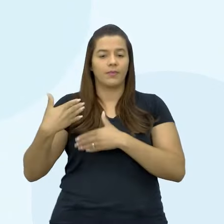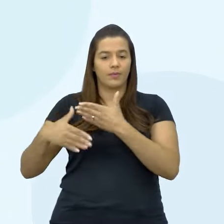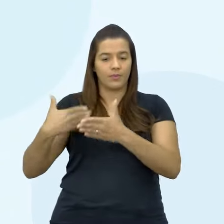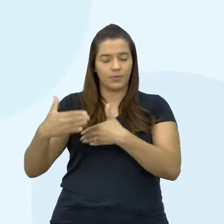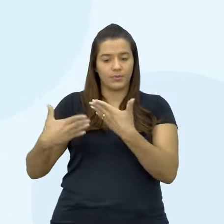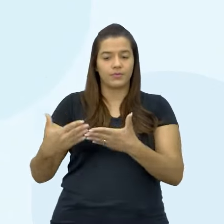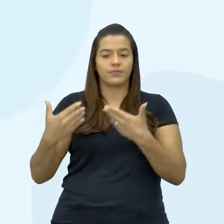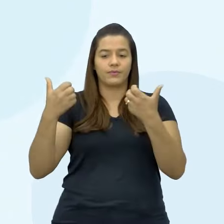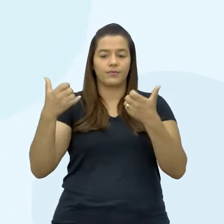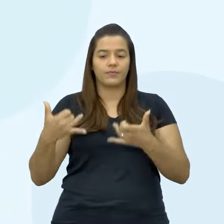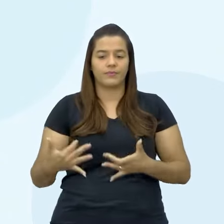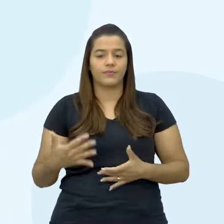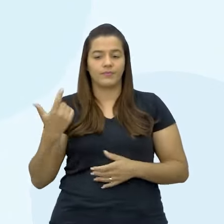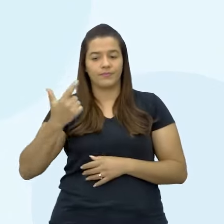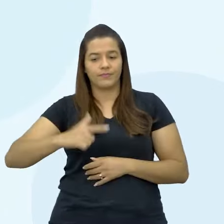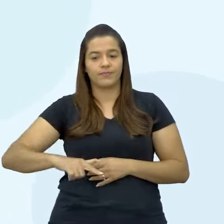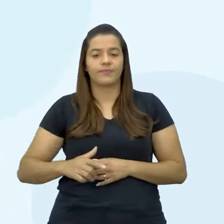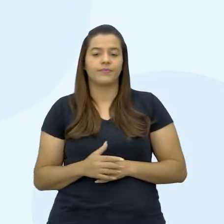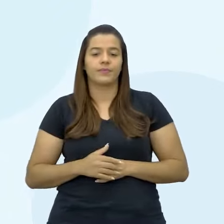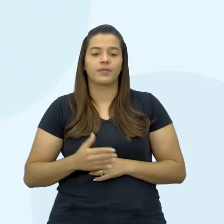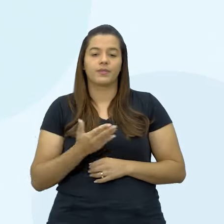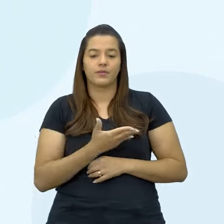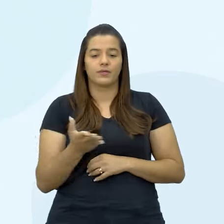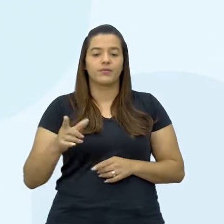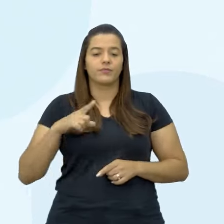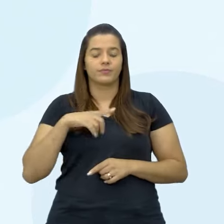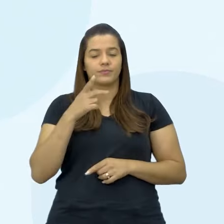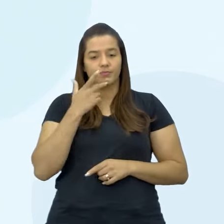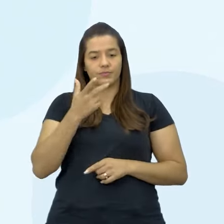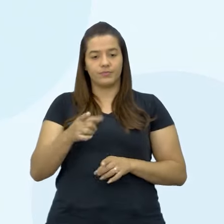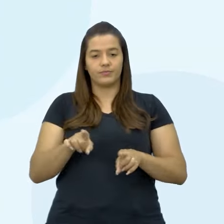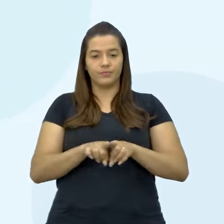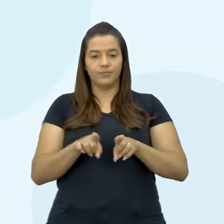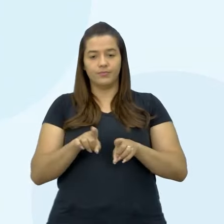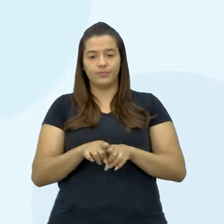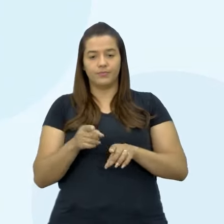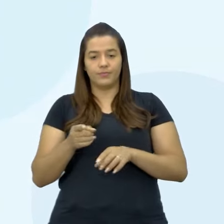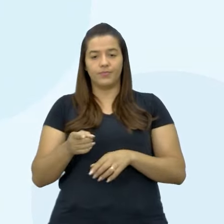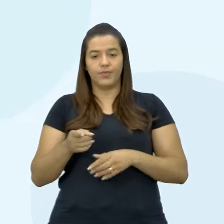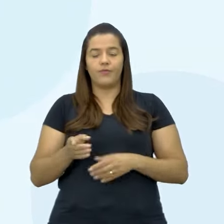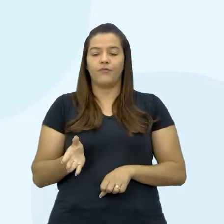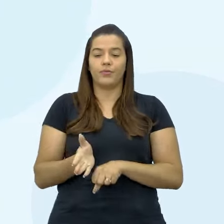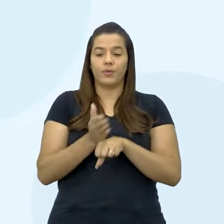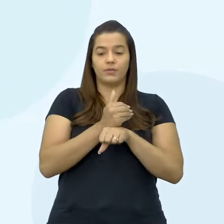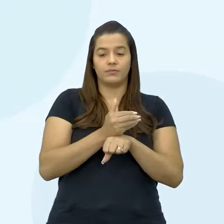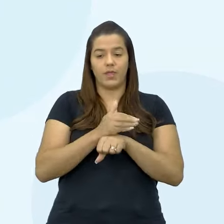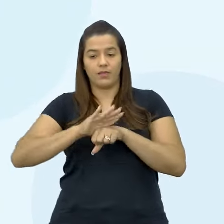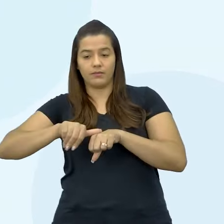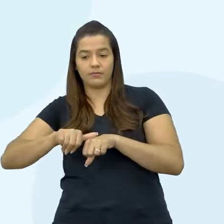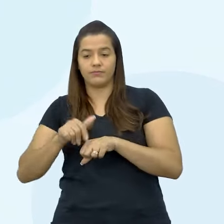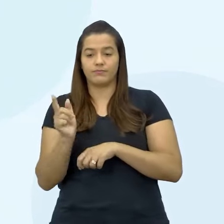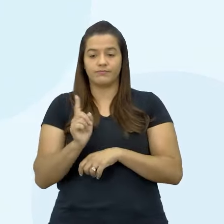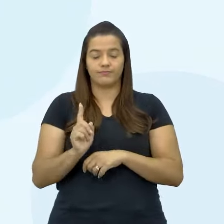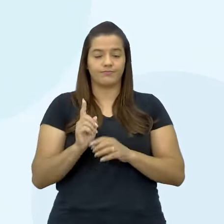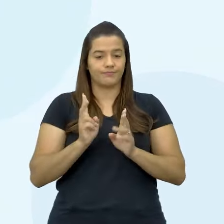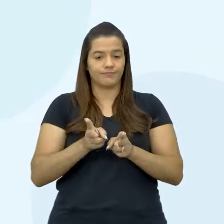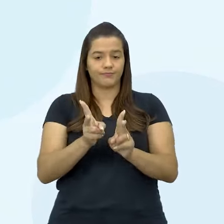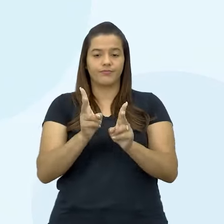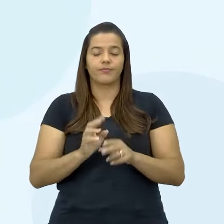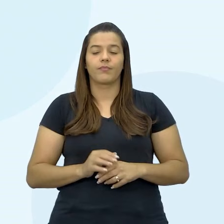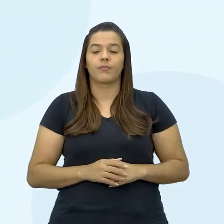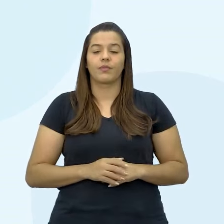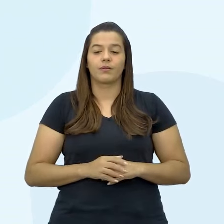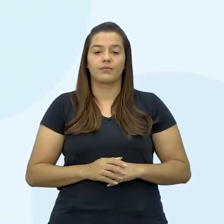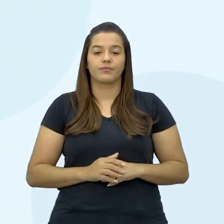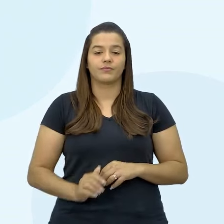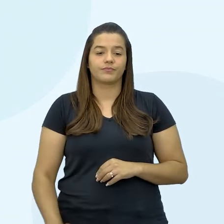sobre esse assunto, mas vamos, como você mesmo disse, né, Renan, não vamos antecipar. Não. E aí, quando a